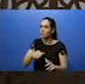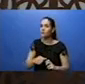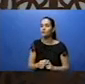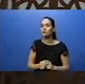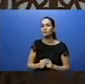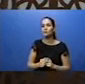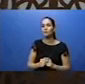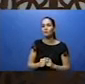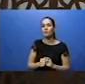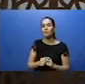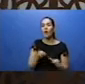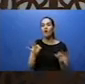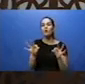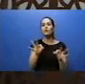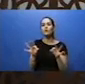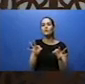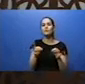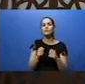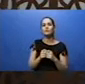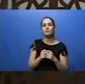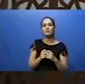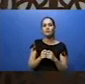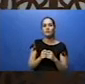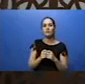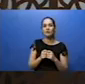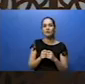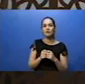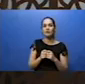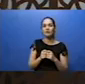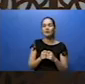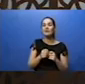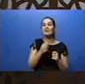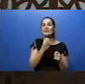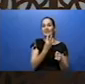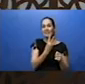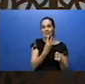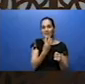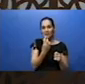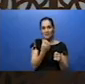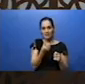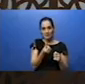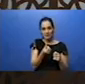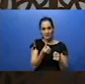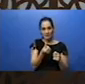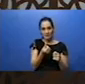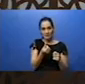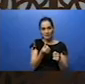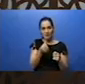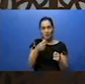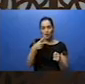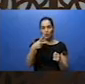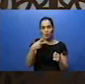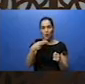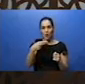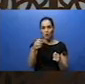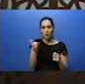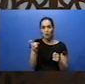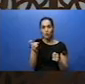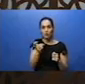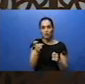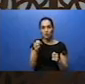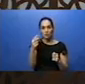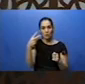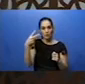Vamos resolver a continha. 6 ao quadrado é 6 vezes 6, 36. 2 ao quadrado é 2 vezes 2,